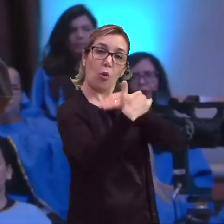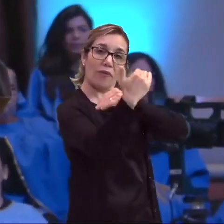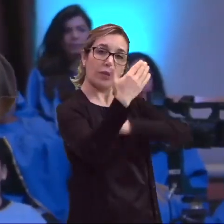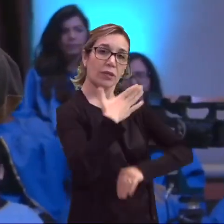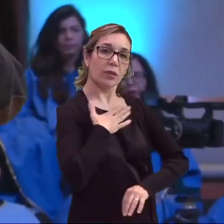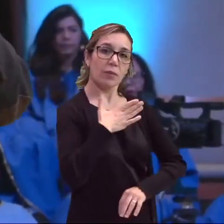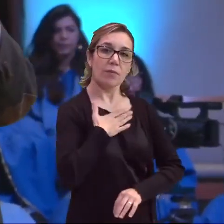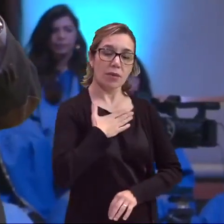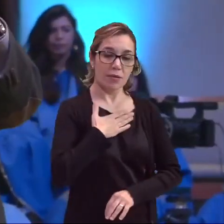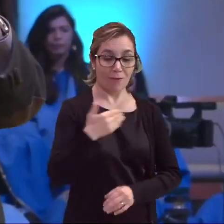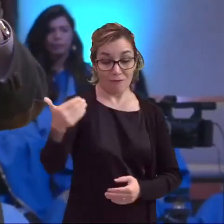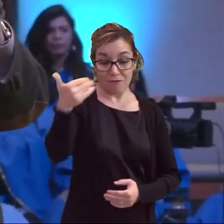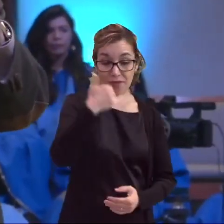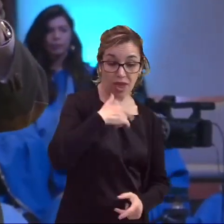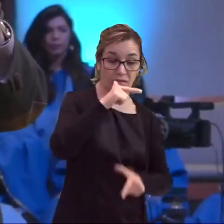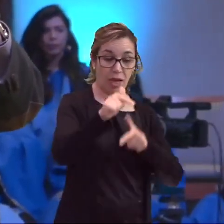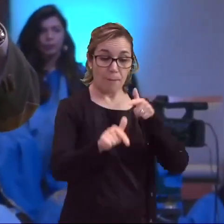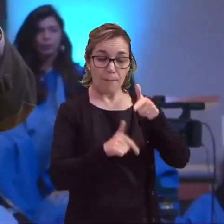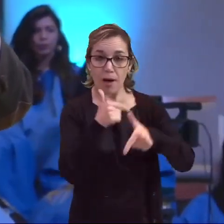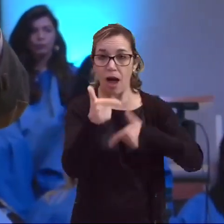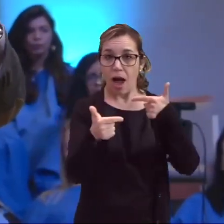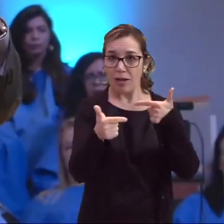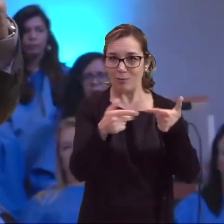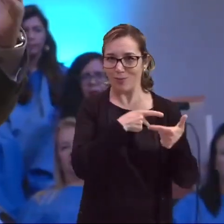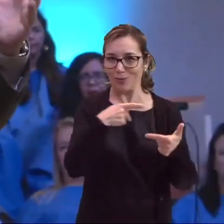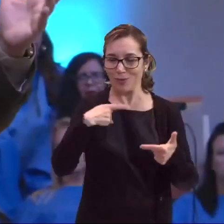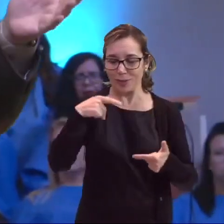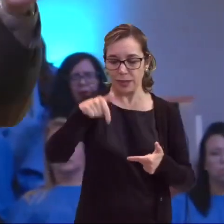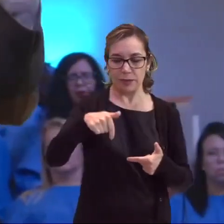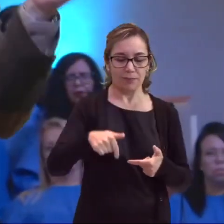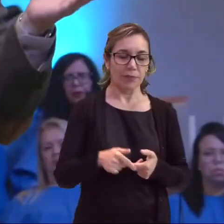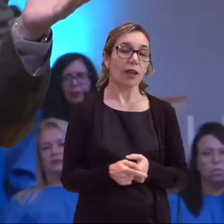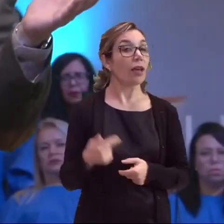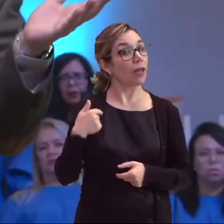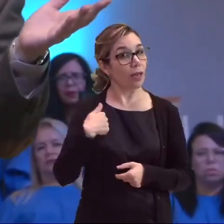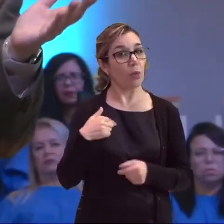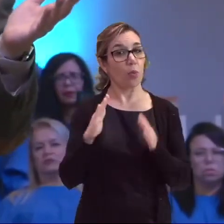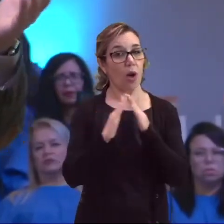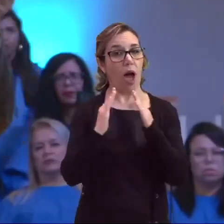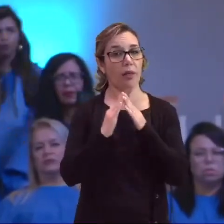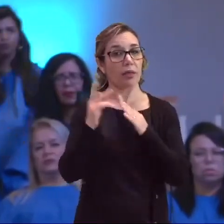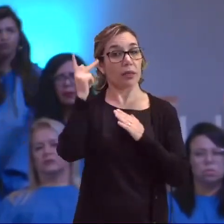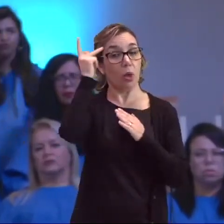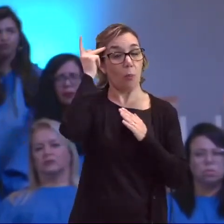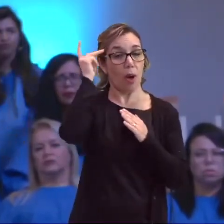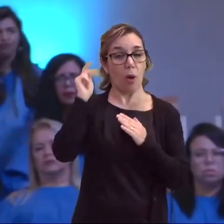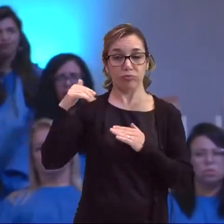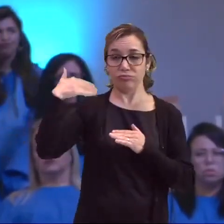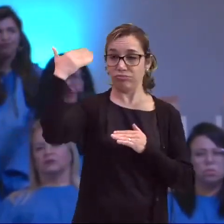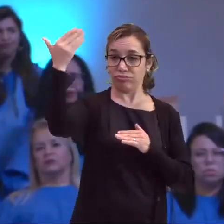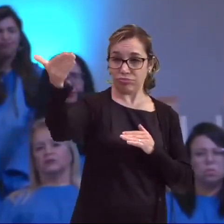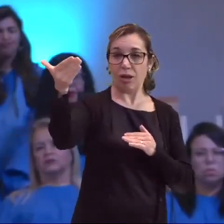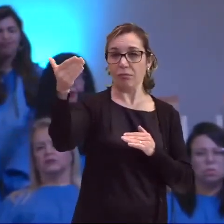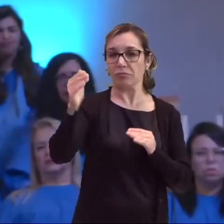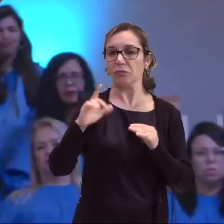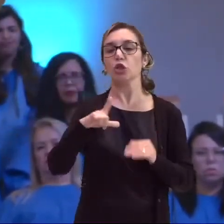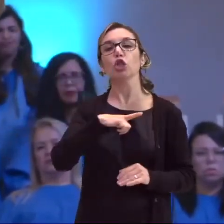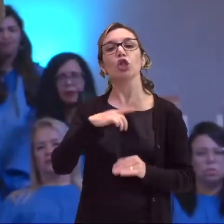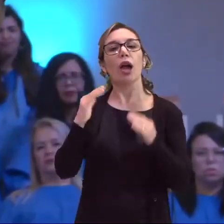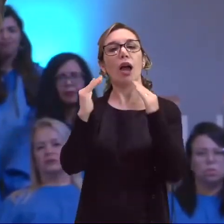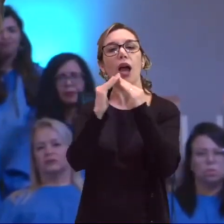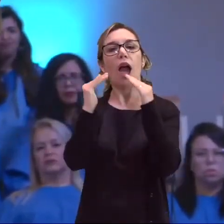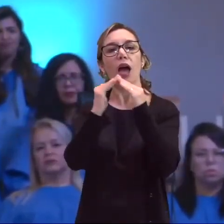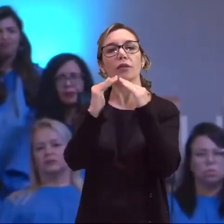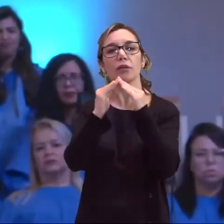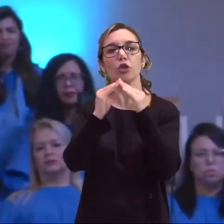tempo naquele tempo havia um certo conforto para nós Porque nós morávamos no